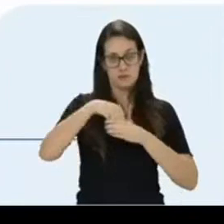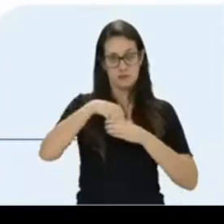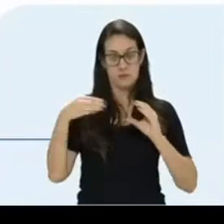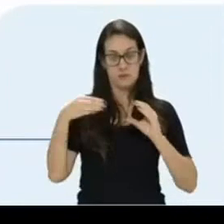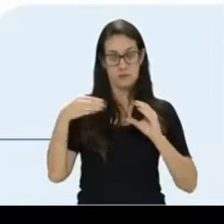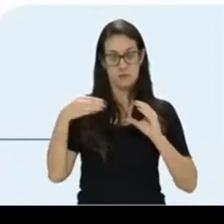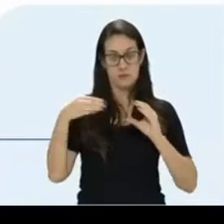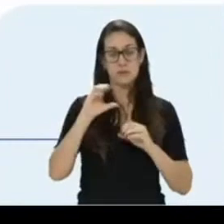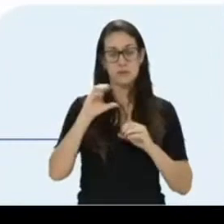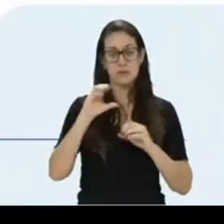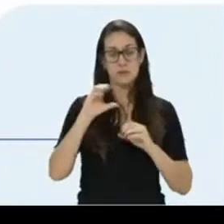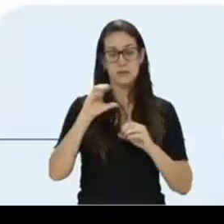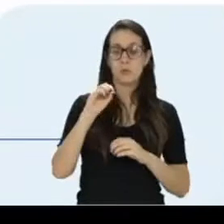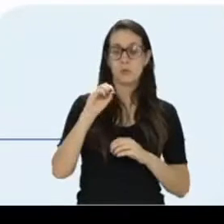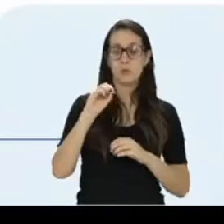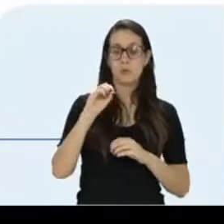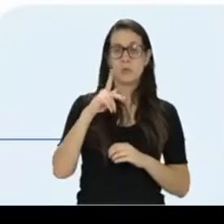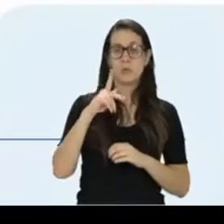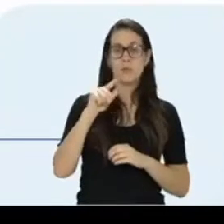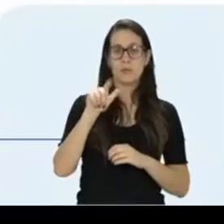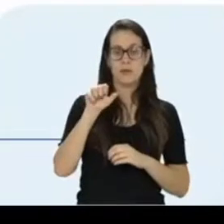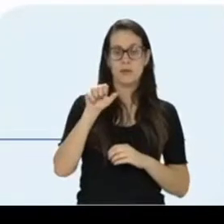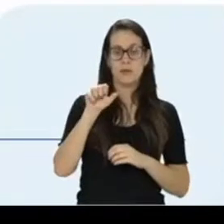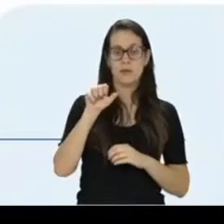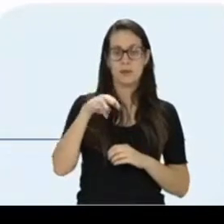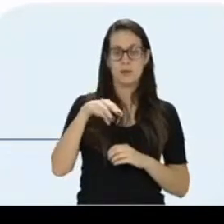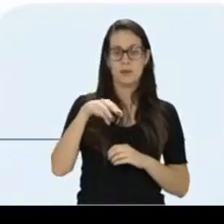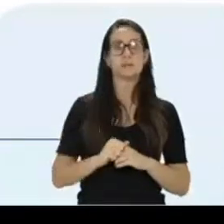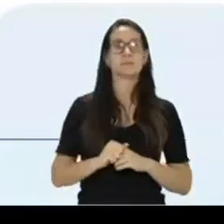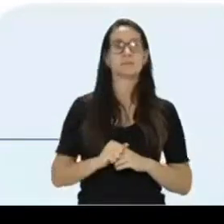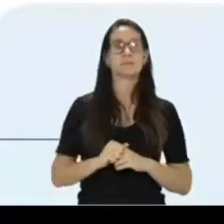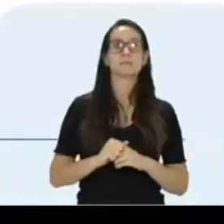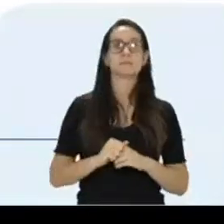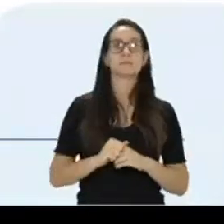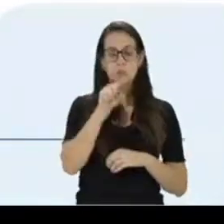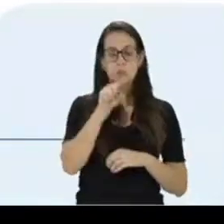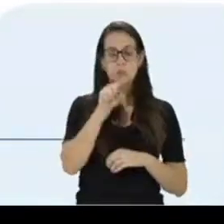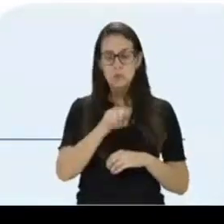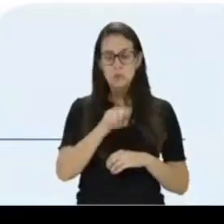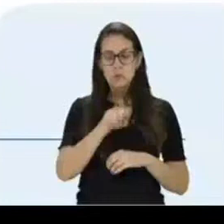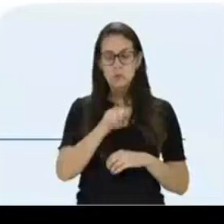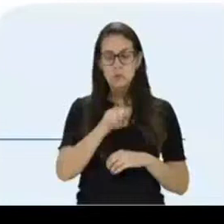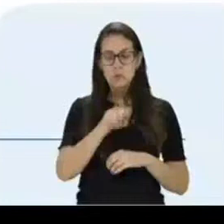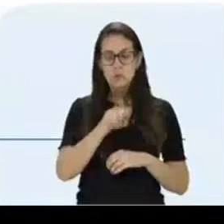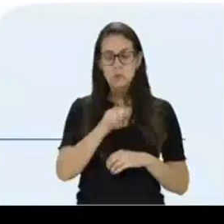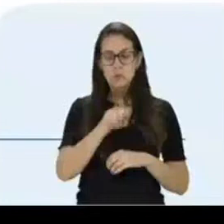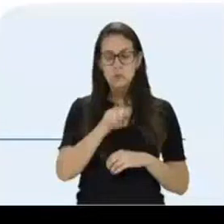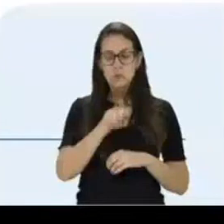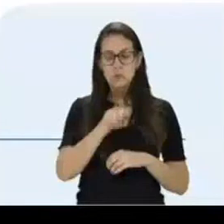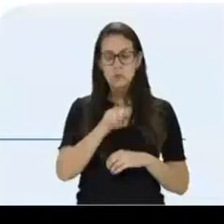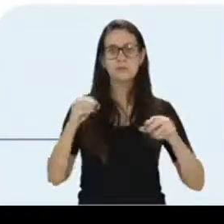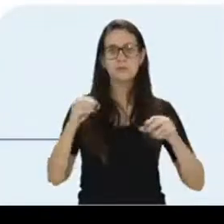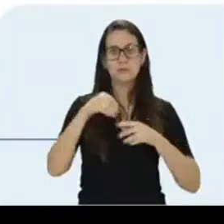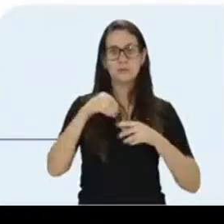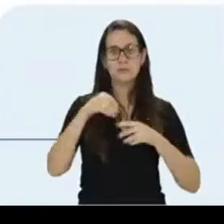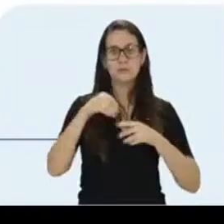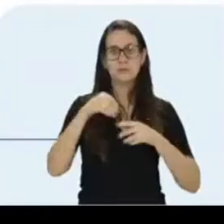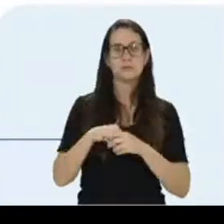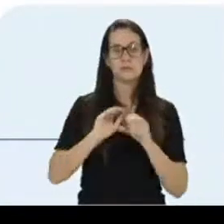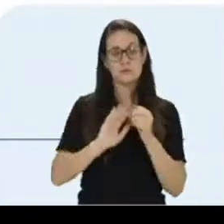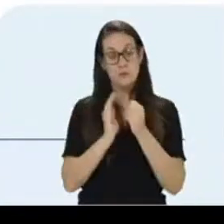constituintes celulares ali dispersos. Eu tenho o material genético, que é envolto por uma